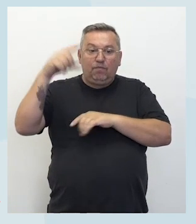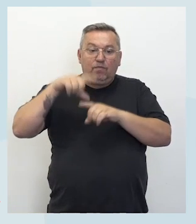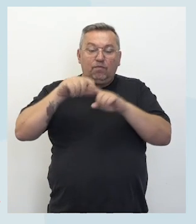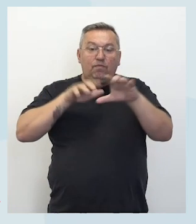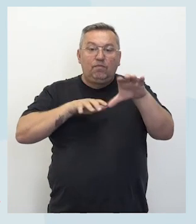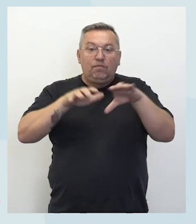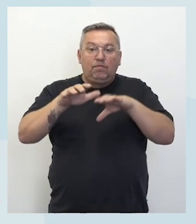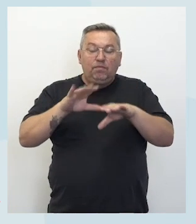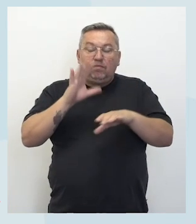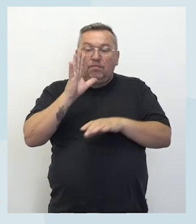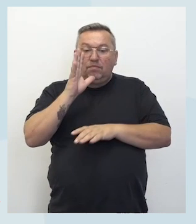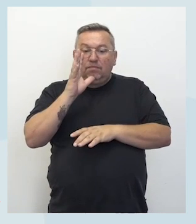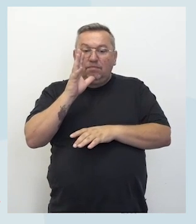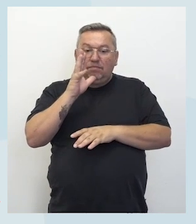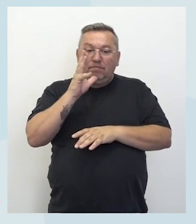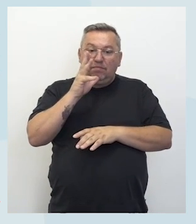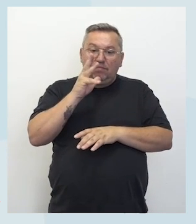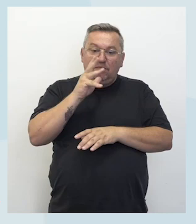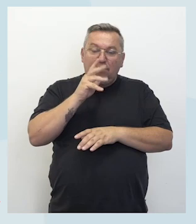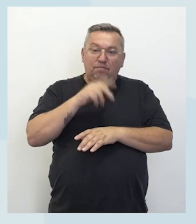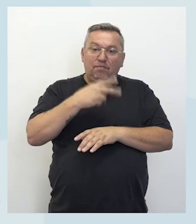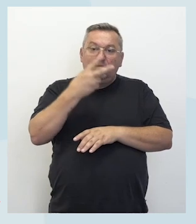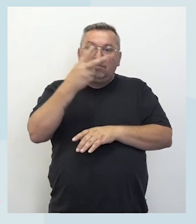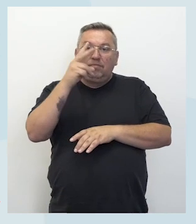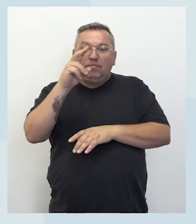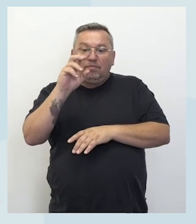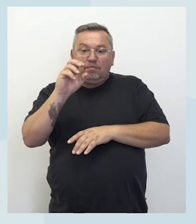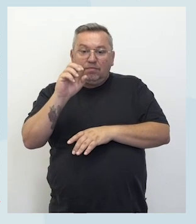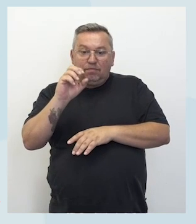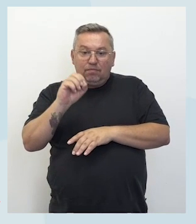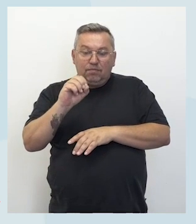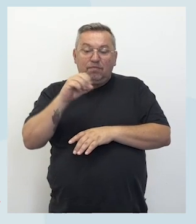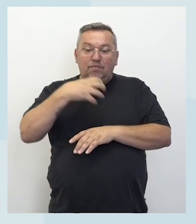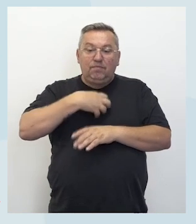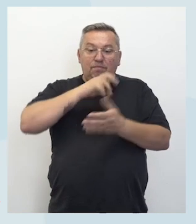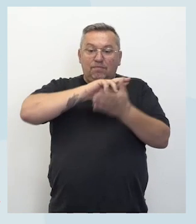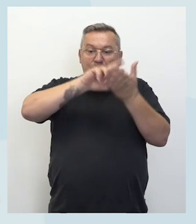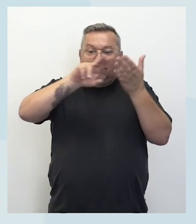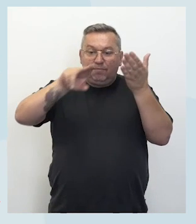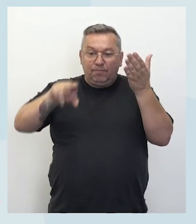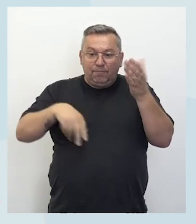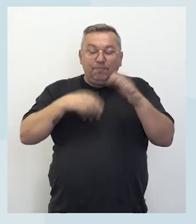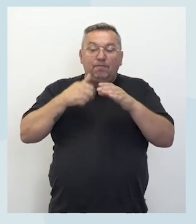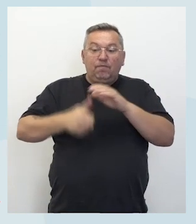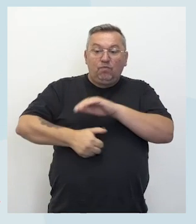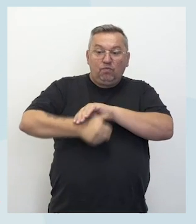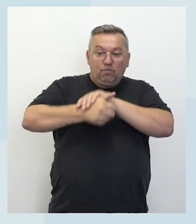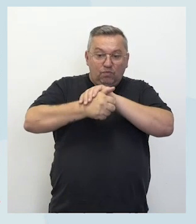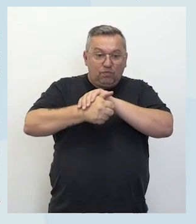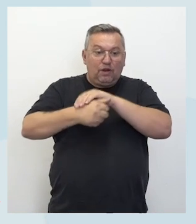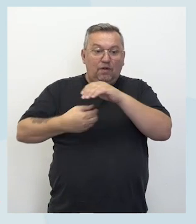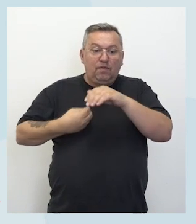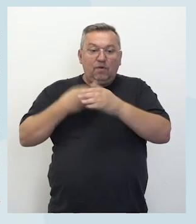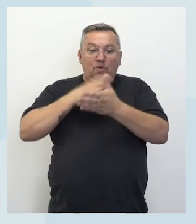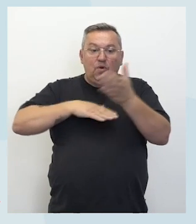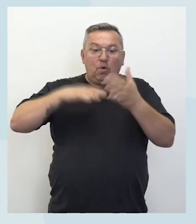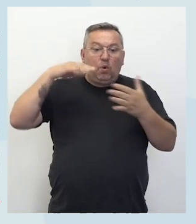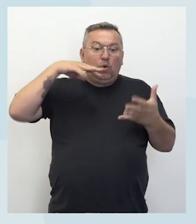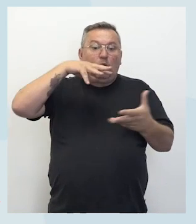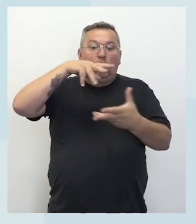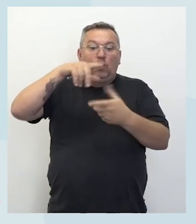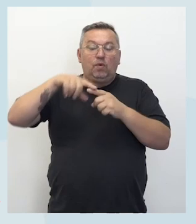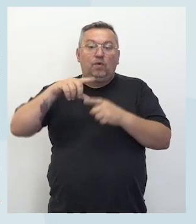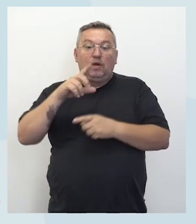por se movimentar lentamente. Há cerca de 250 espécies ou tipos de tartaruga. Elas existem por todo o